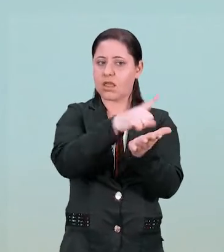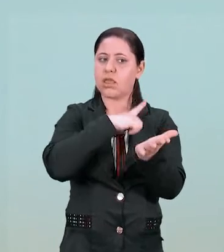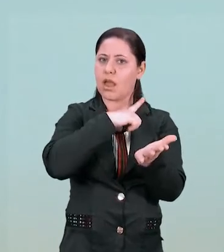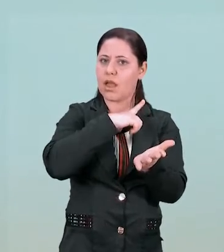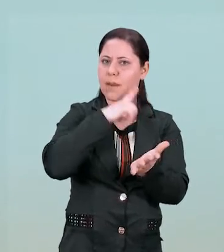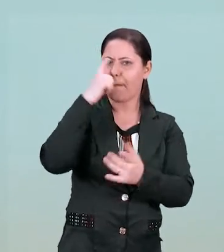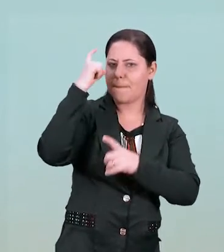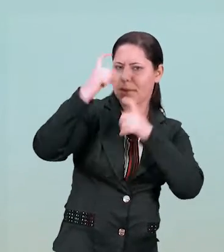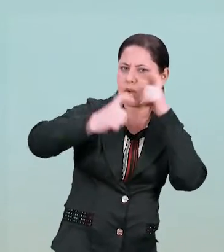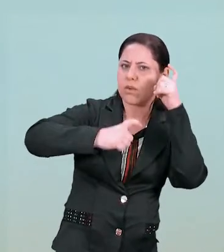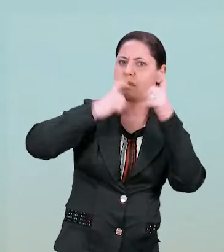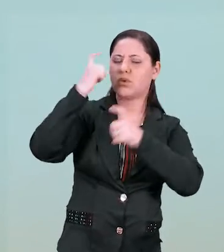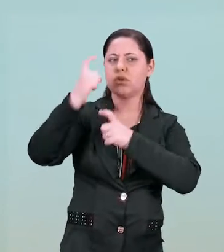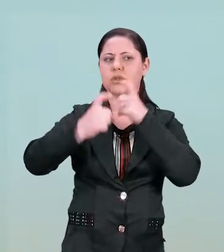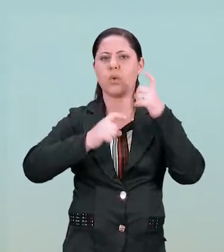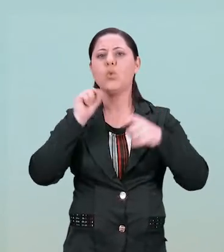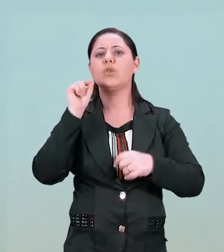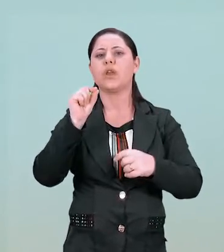sistema penitenciário.